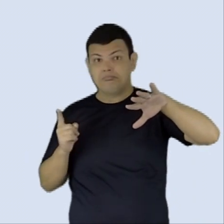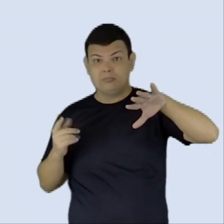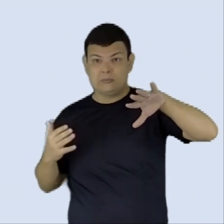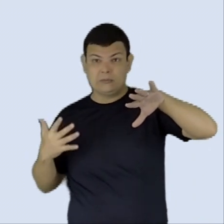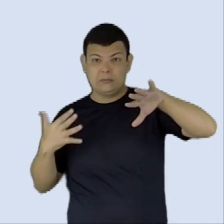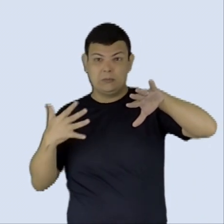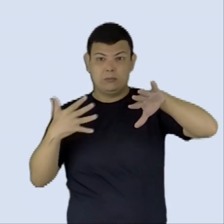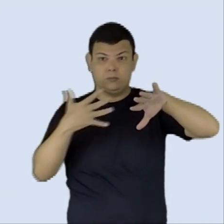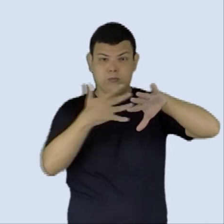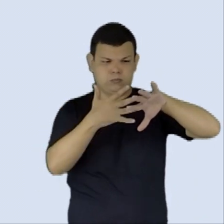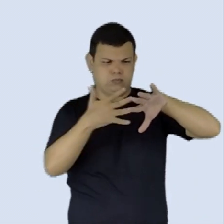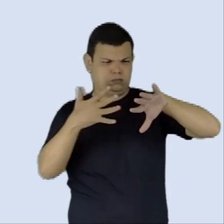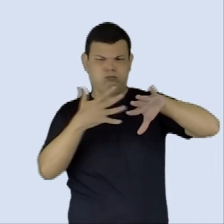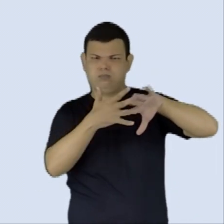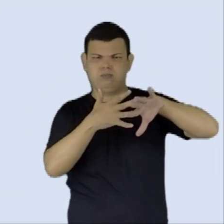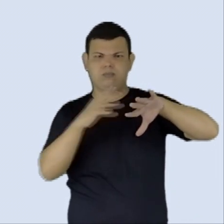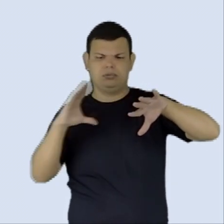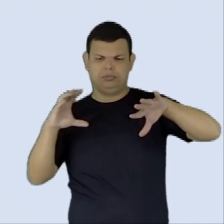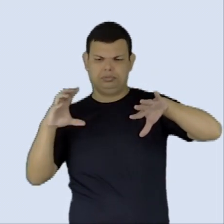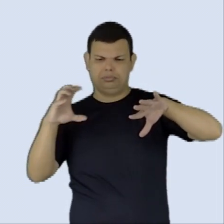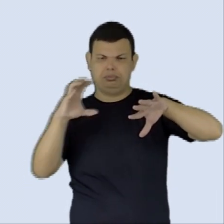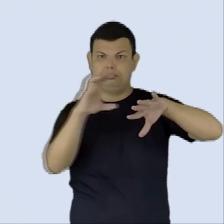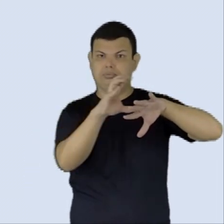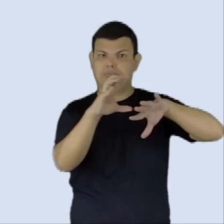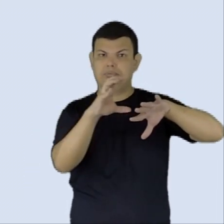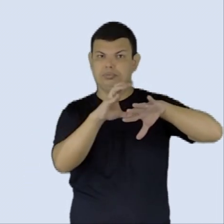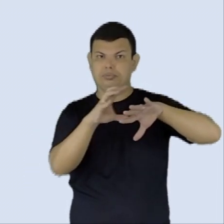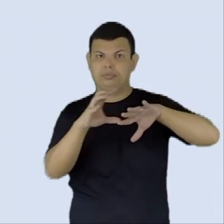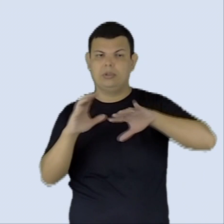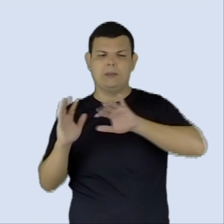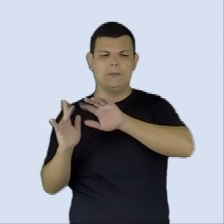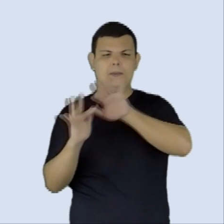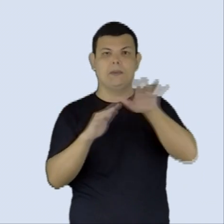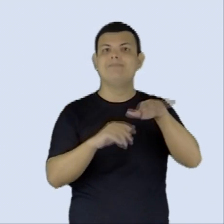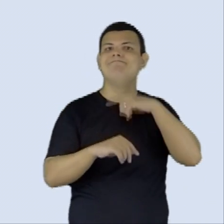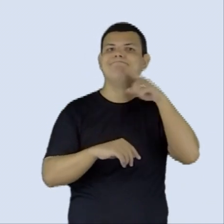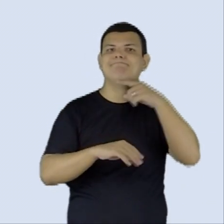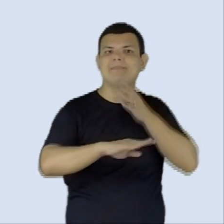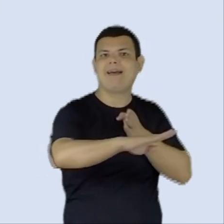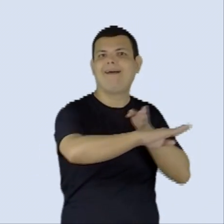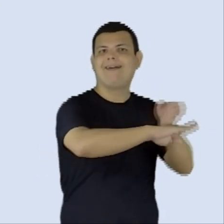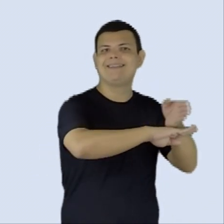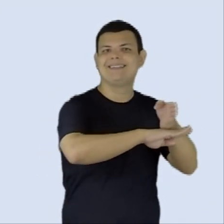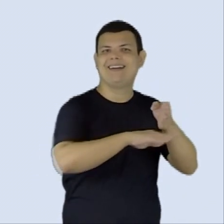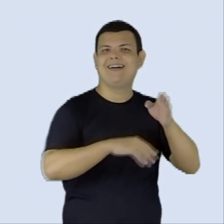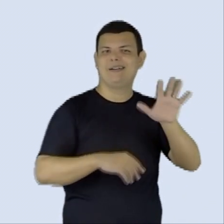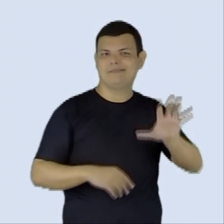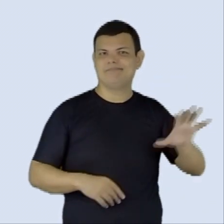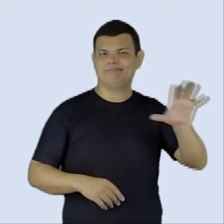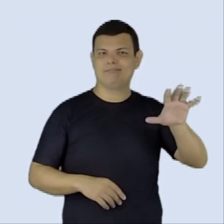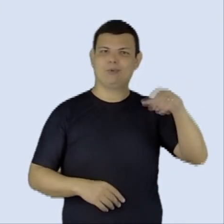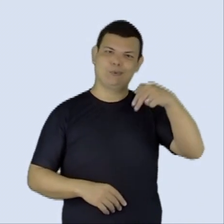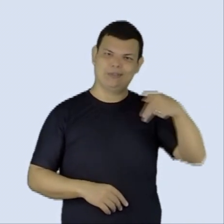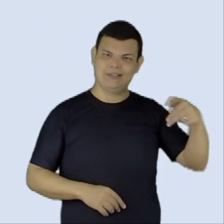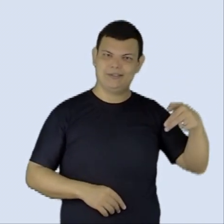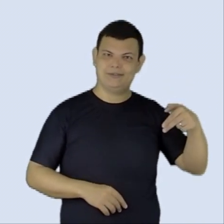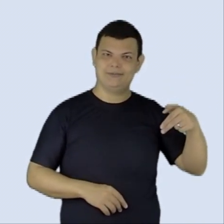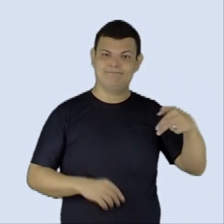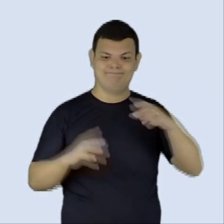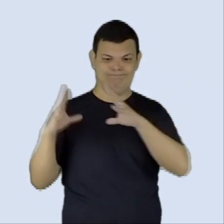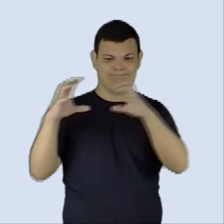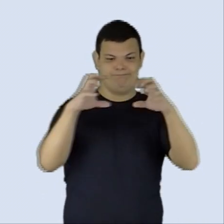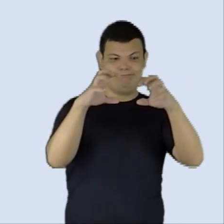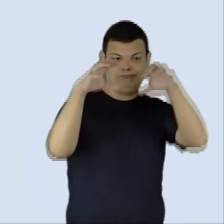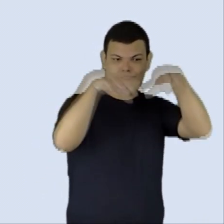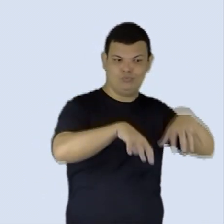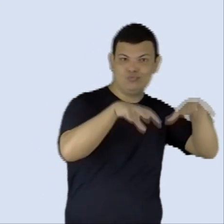elevação, impede que esse vento, que essa umidade entre no Nordeste, bloqueando a chuva cair.